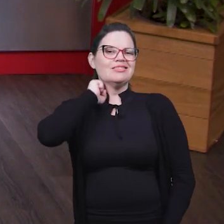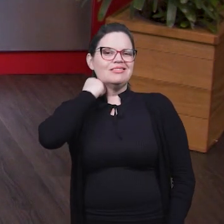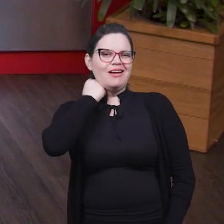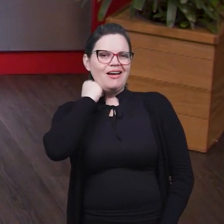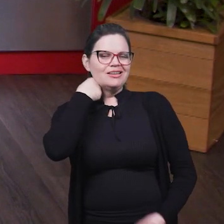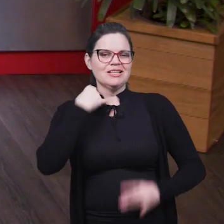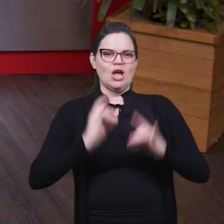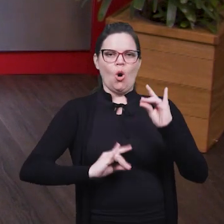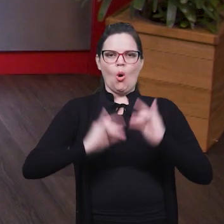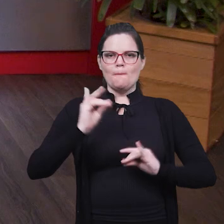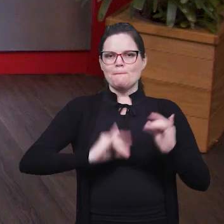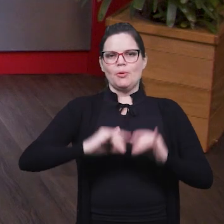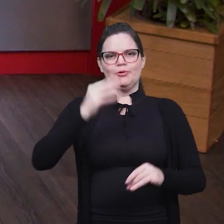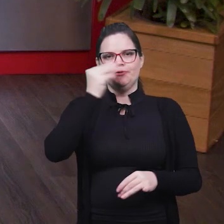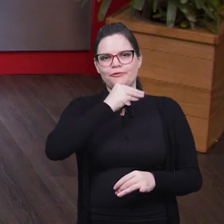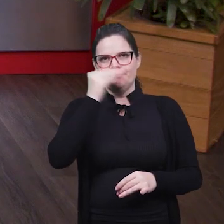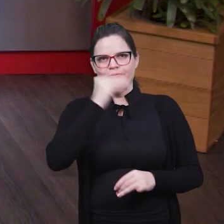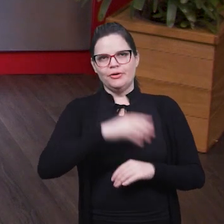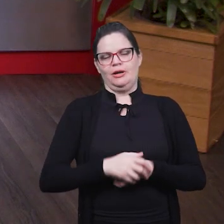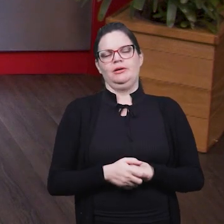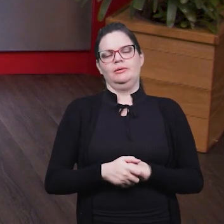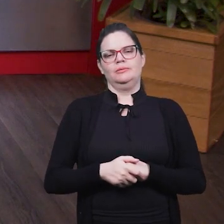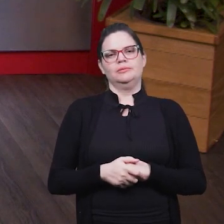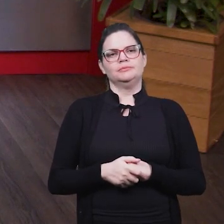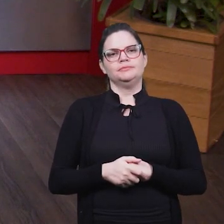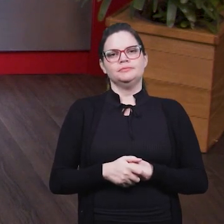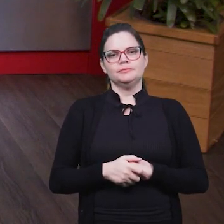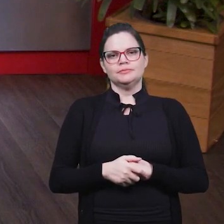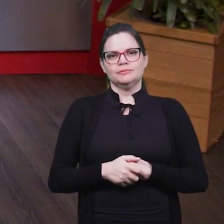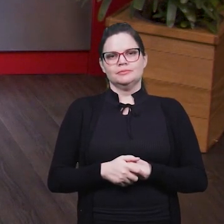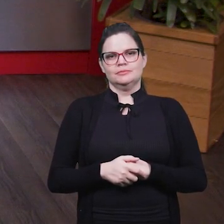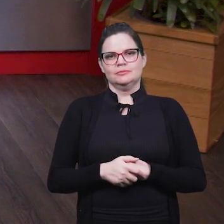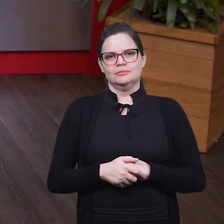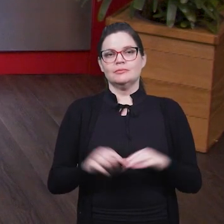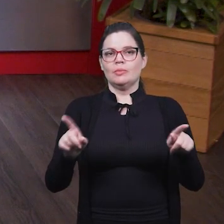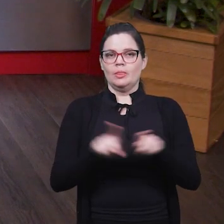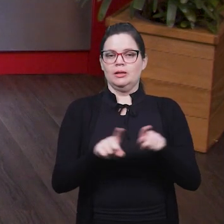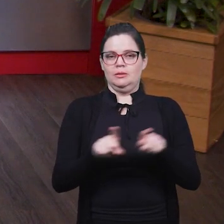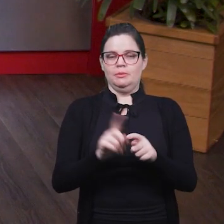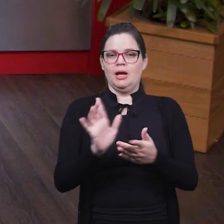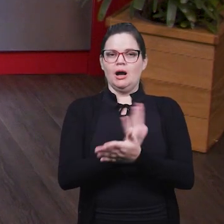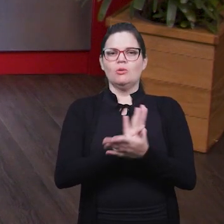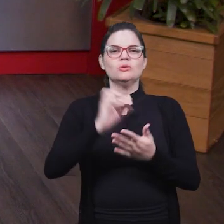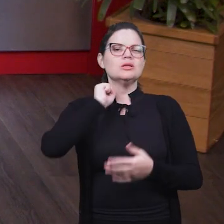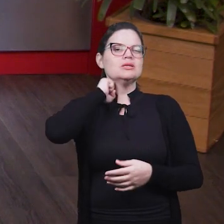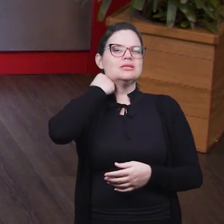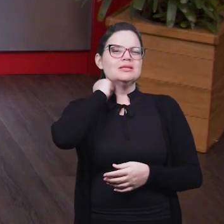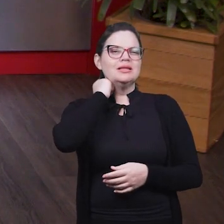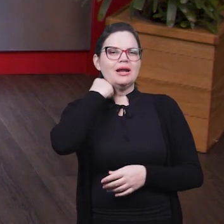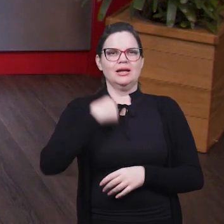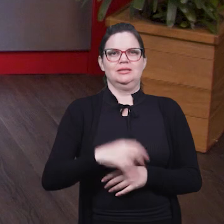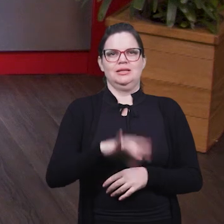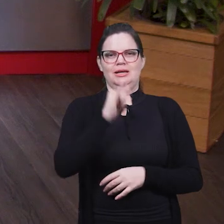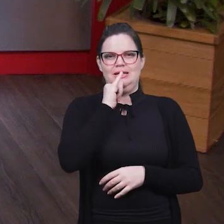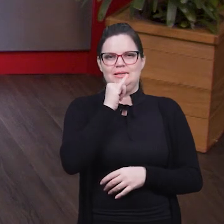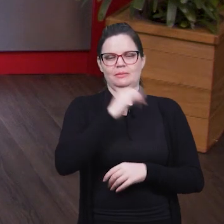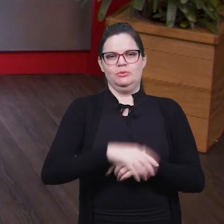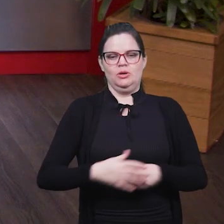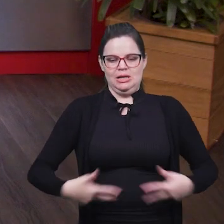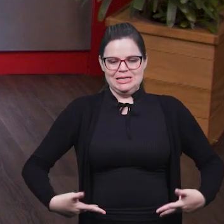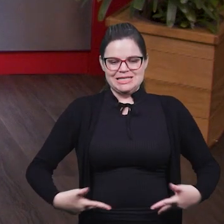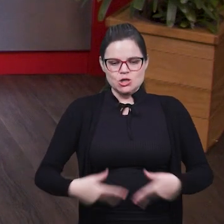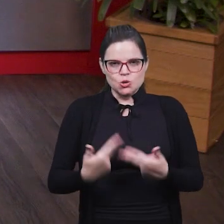hormônios da insulina e glucagon. E, além disso, situações de estresse, como infecção ou